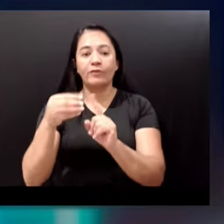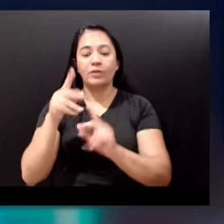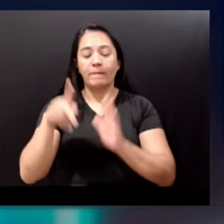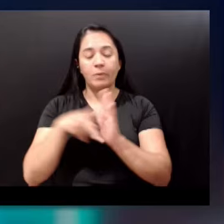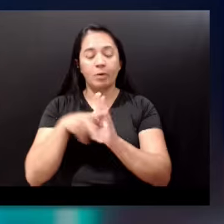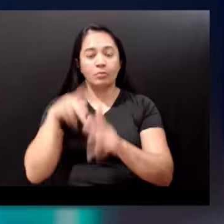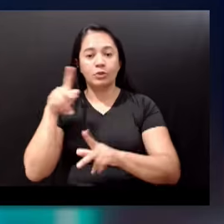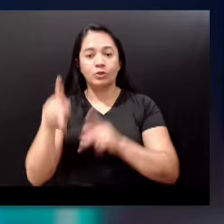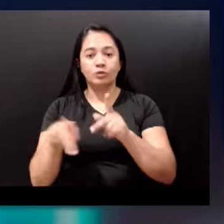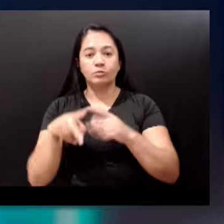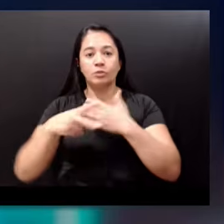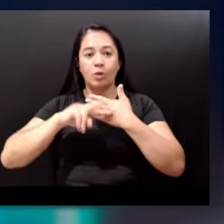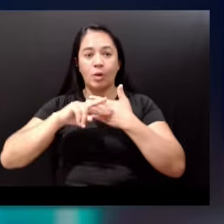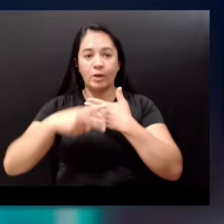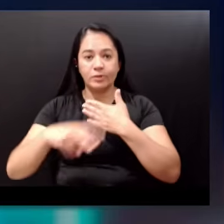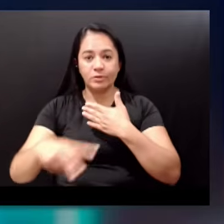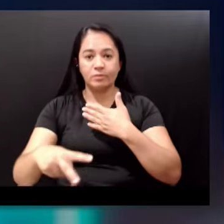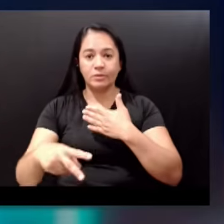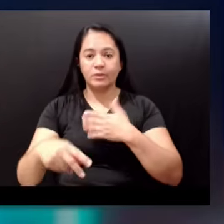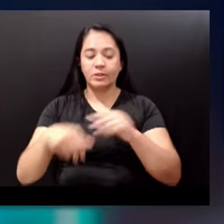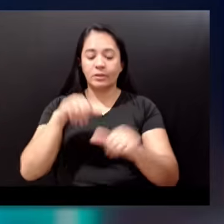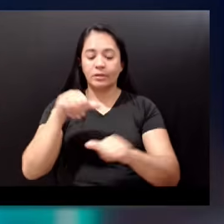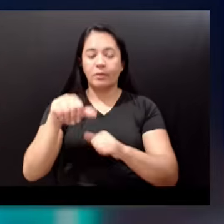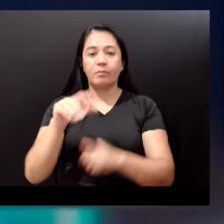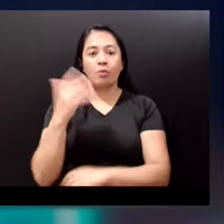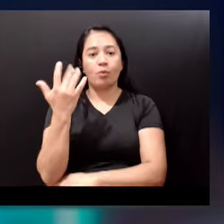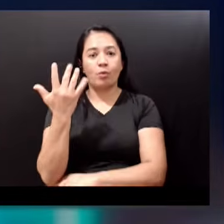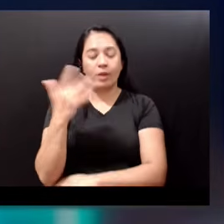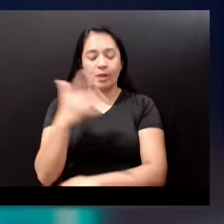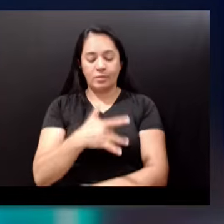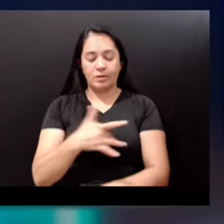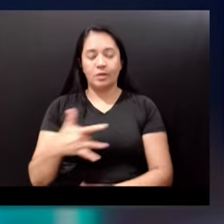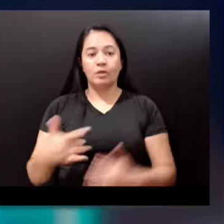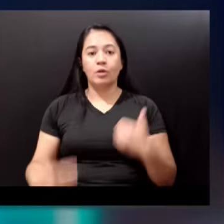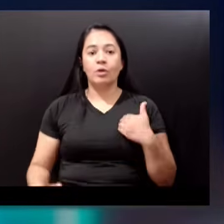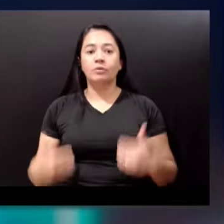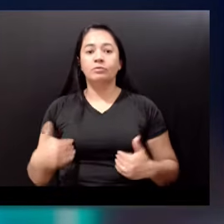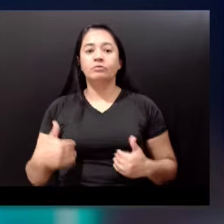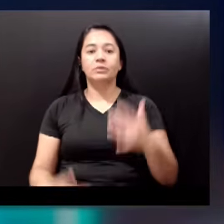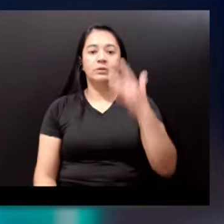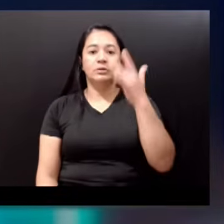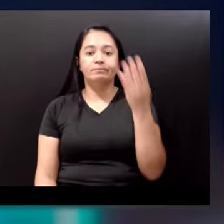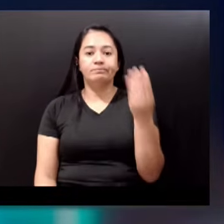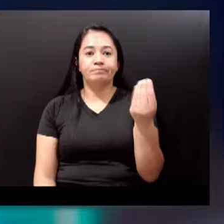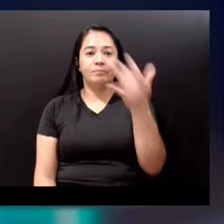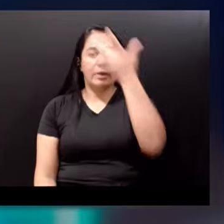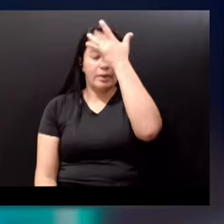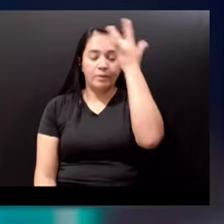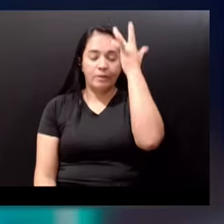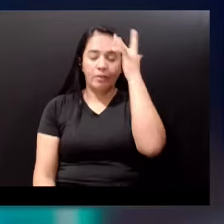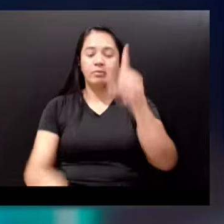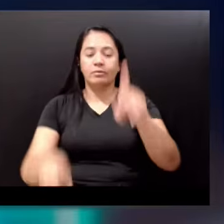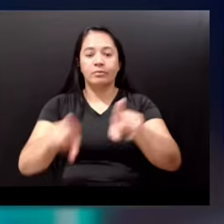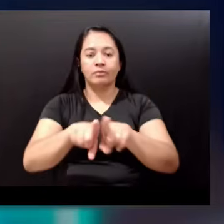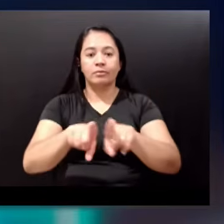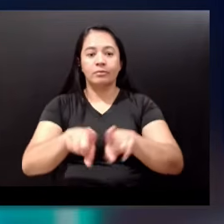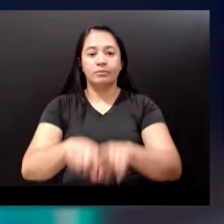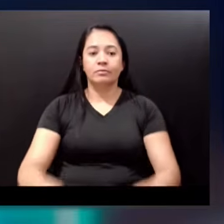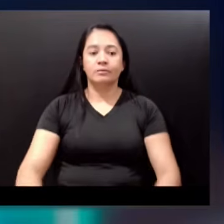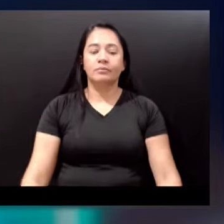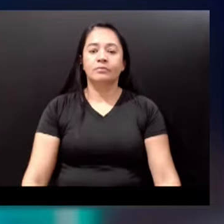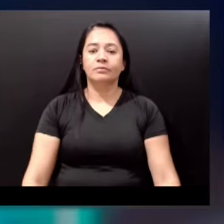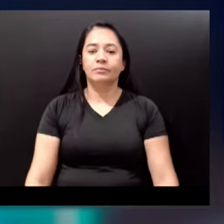impactos das mudanças climáticas na saúde física e na saúde mental. Sem contar